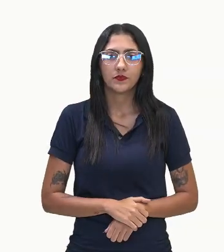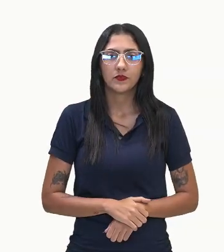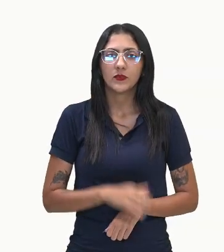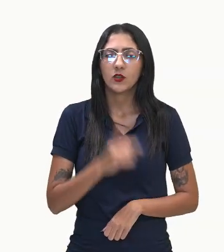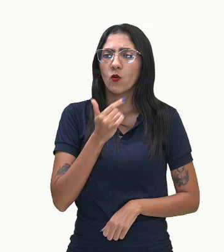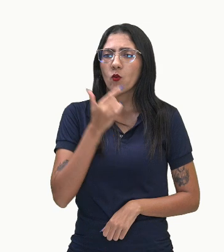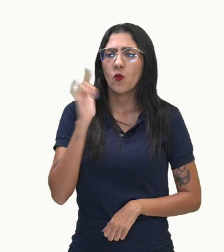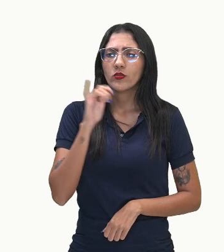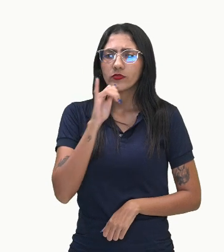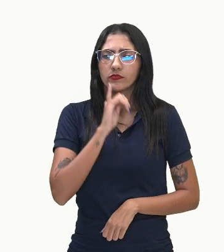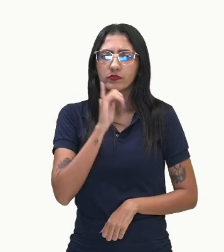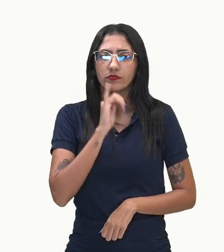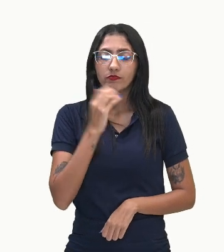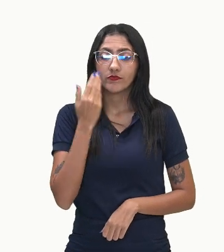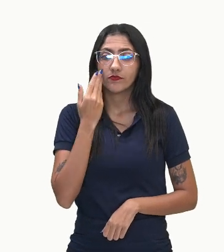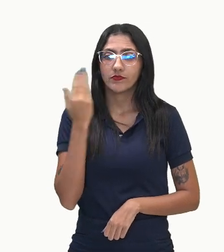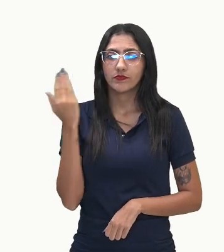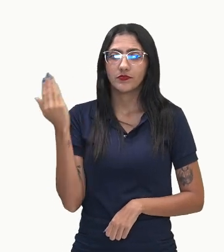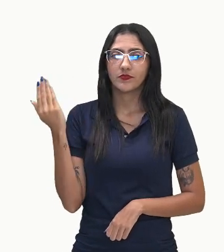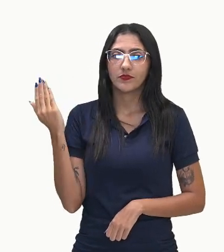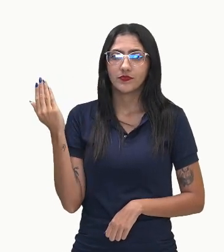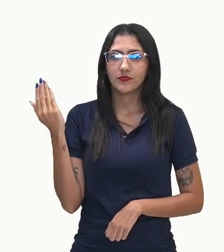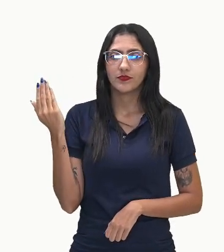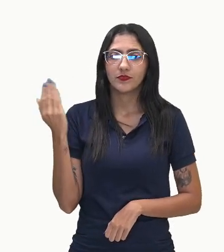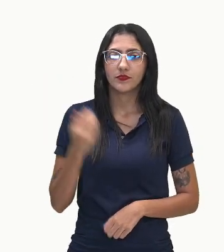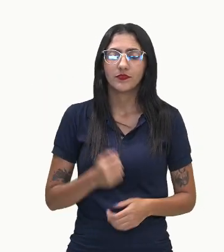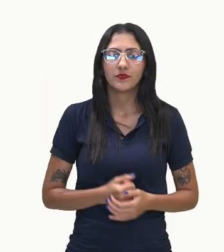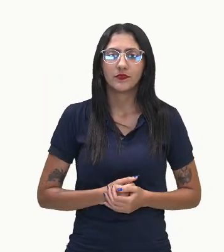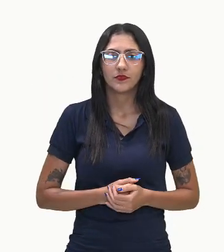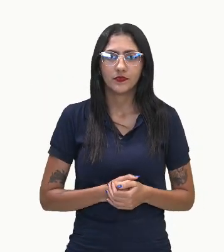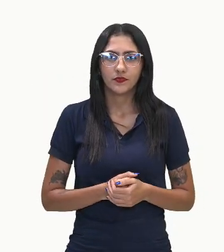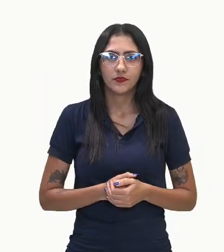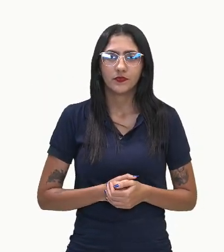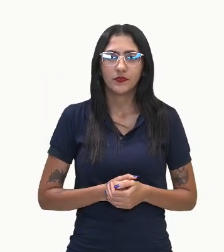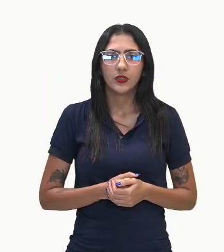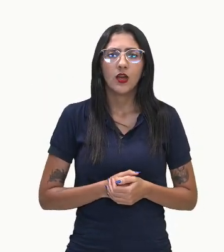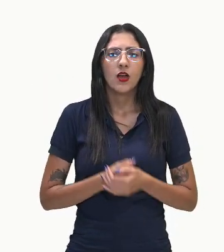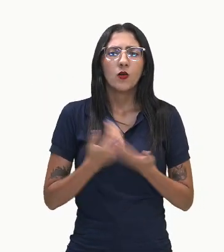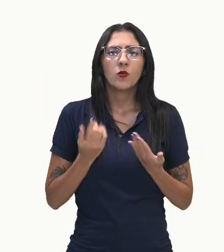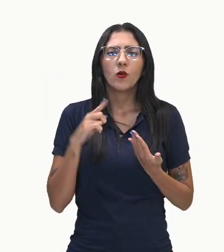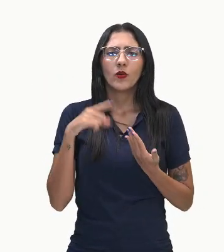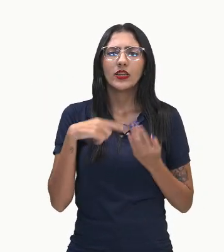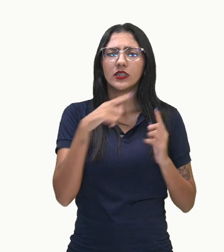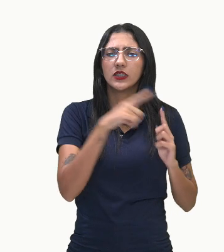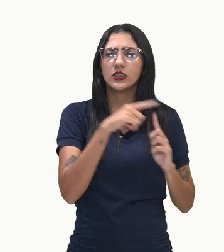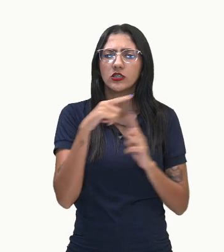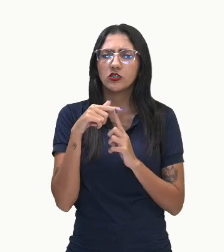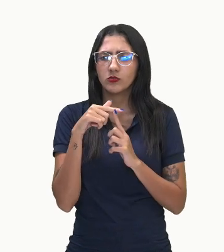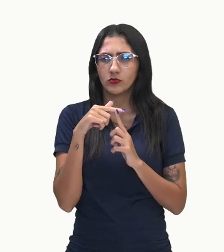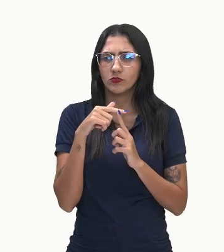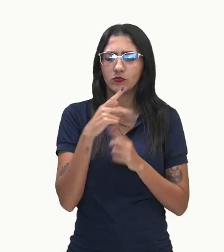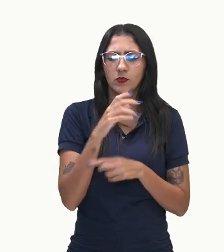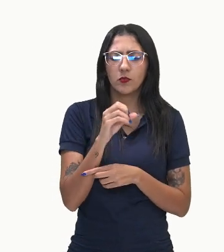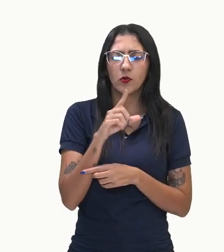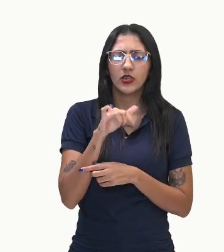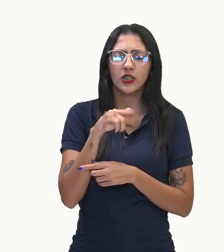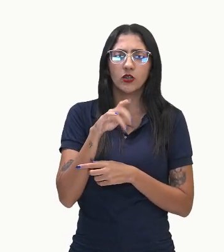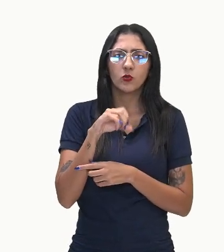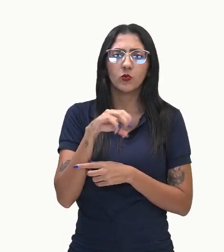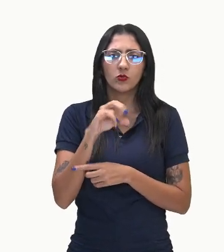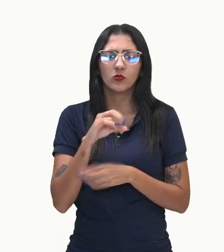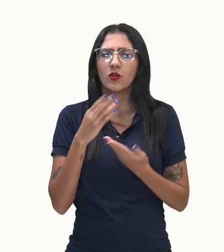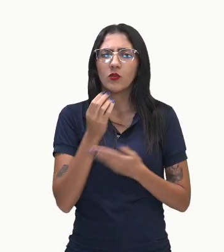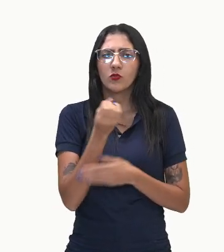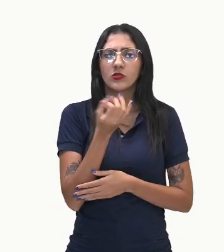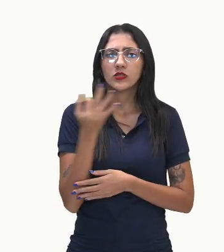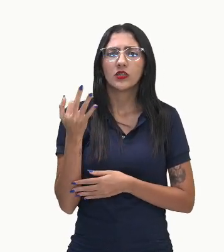Outro exemplo, eu tenho aqui, ó, que polígono é esse? Tem quantos lados?